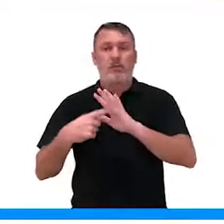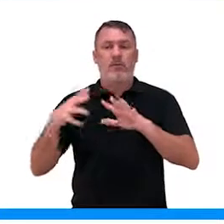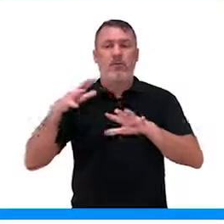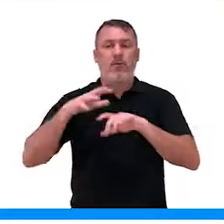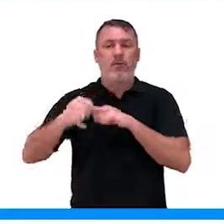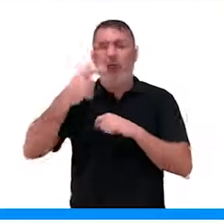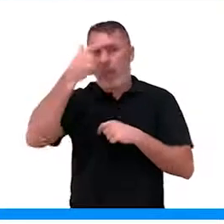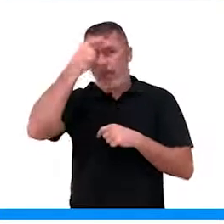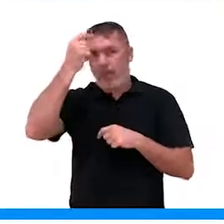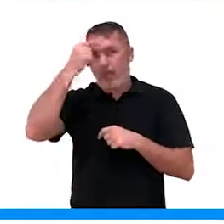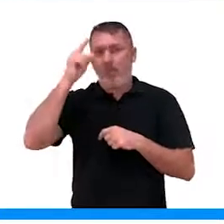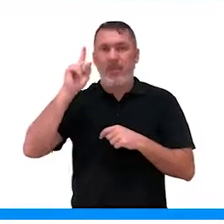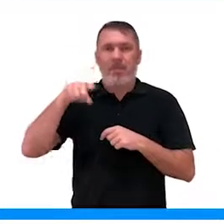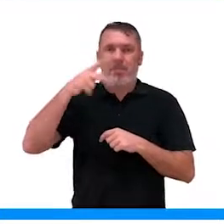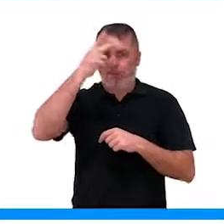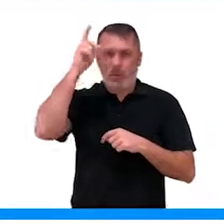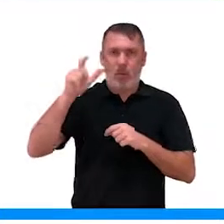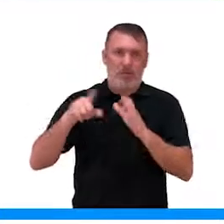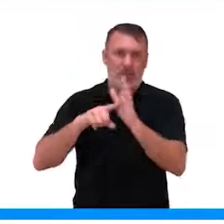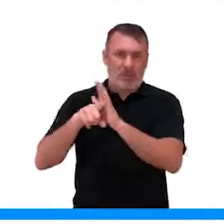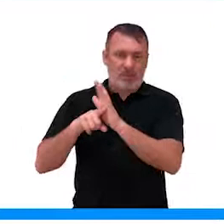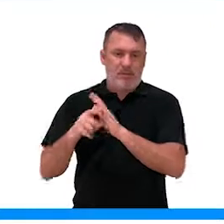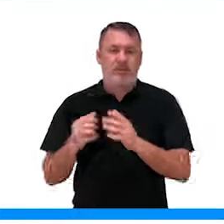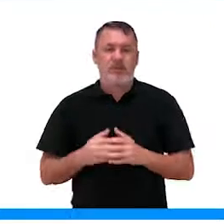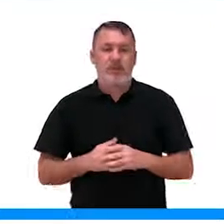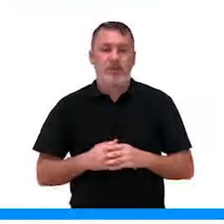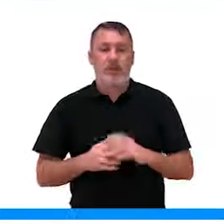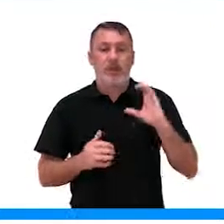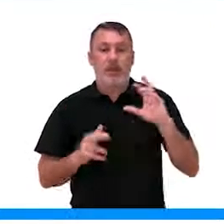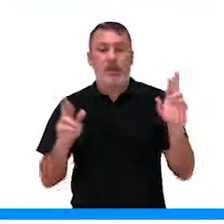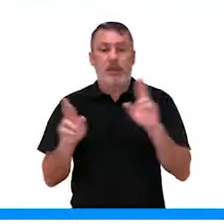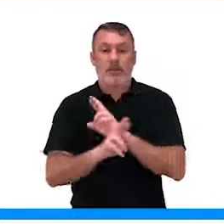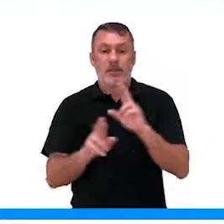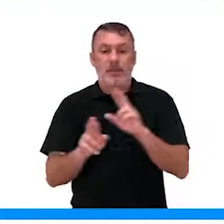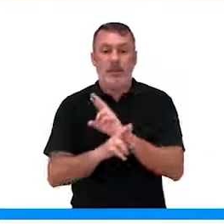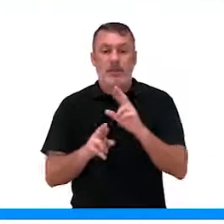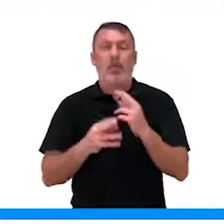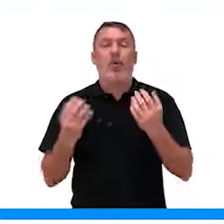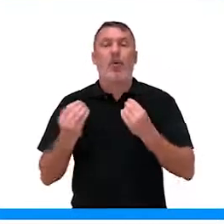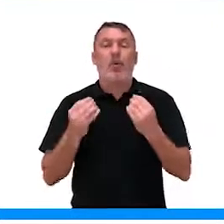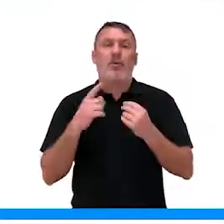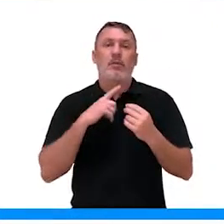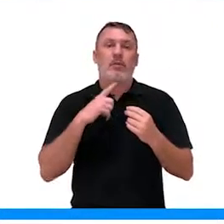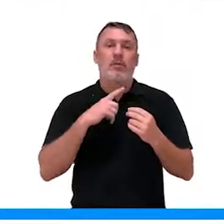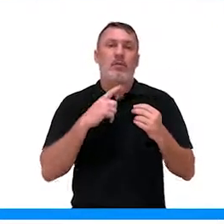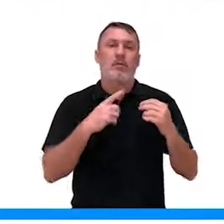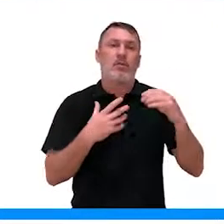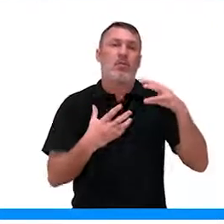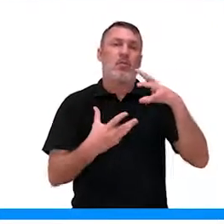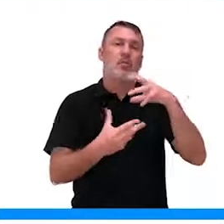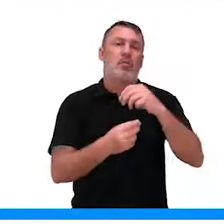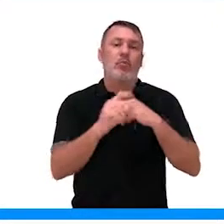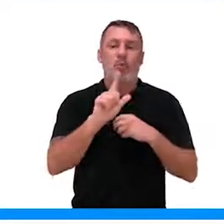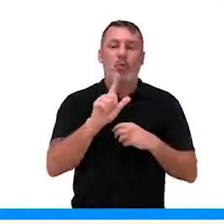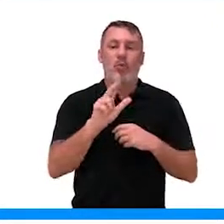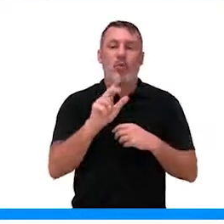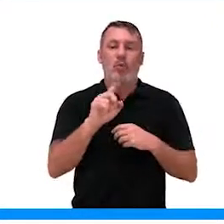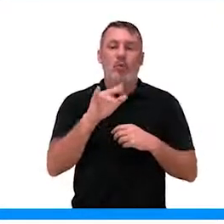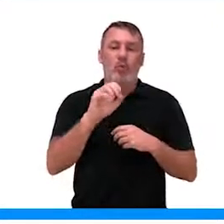formação acadêmica do pesquisador. C. Relacionar o universo lúdico a informações